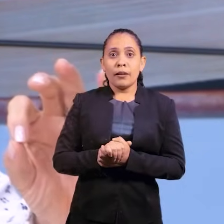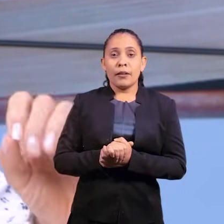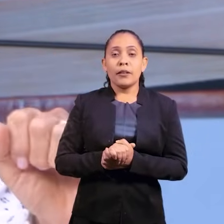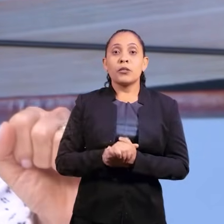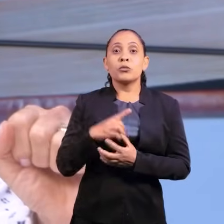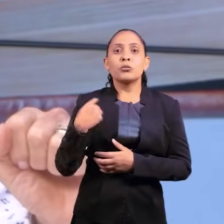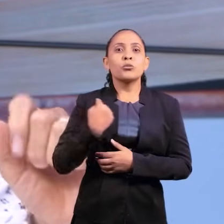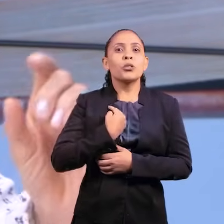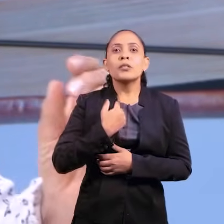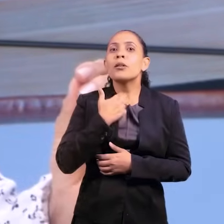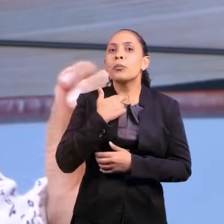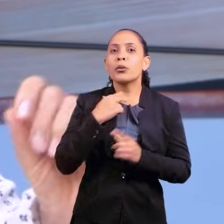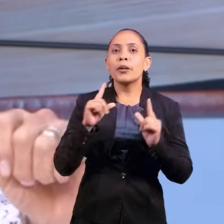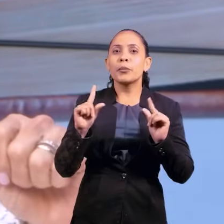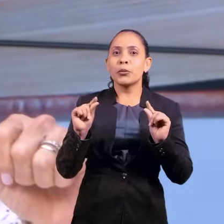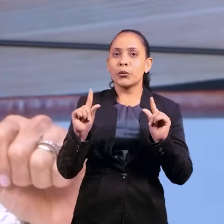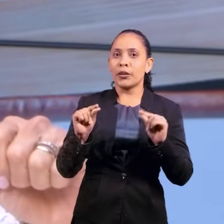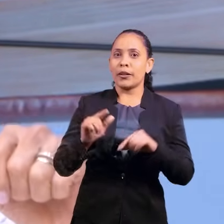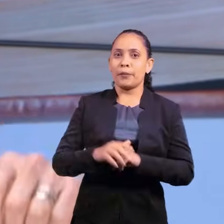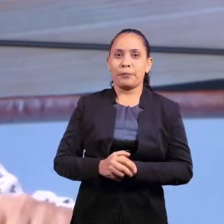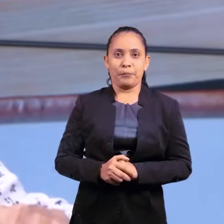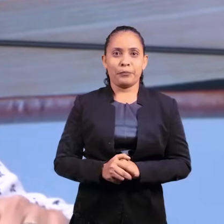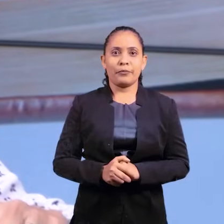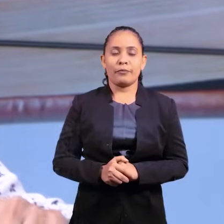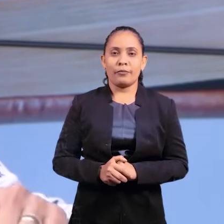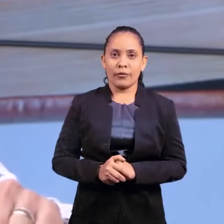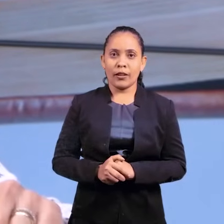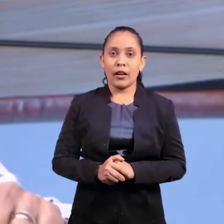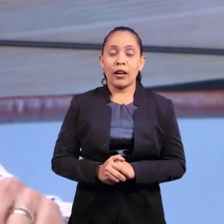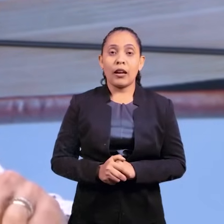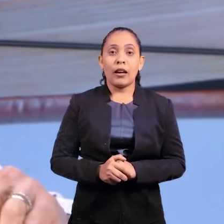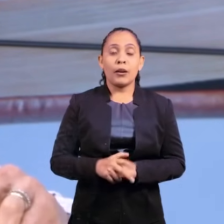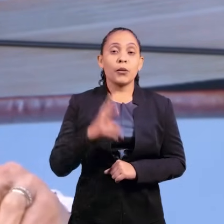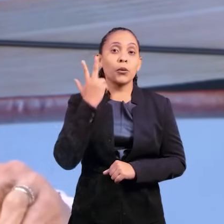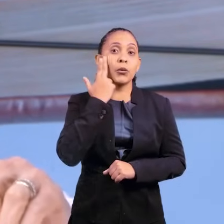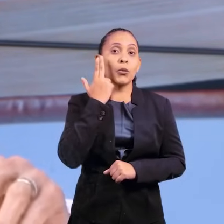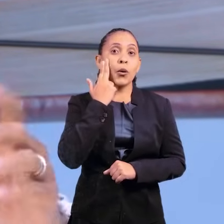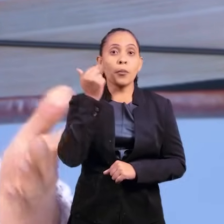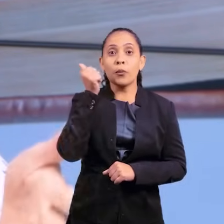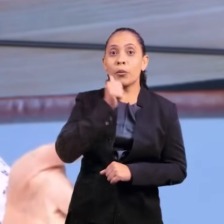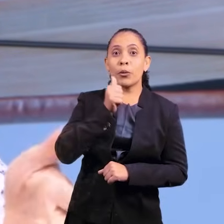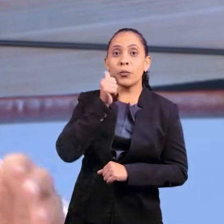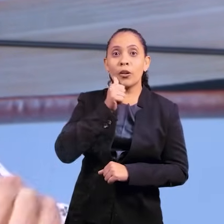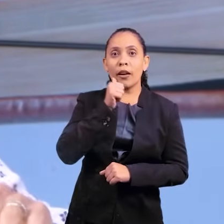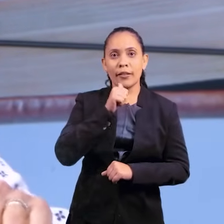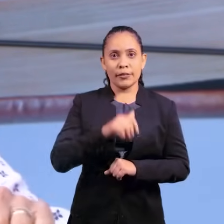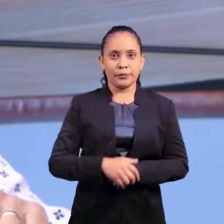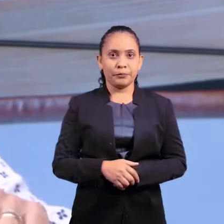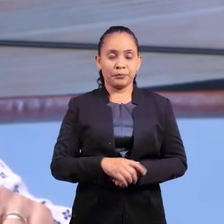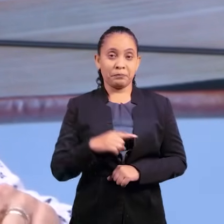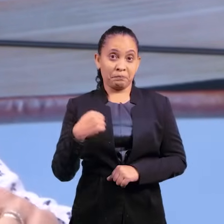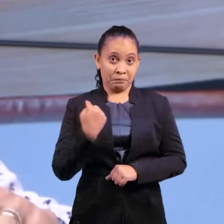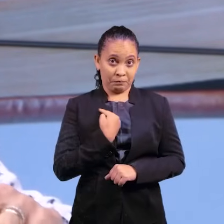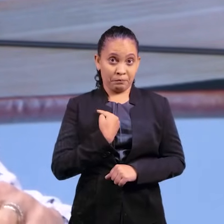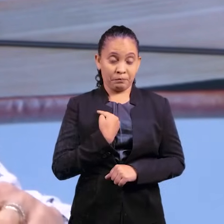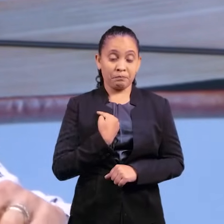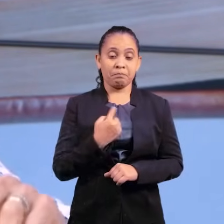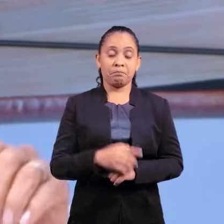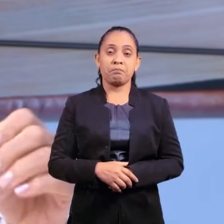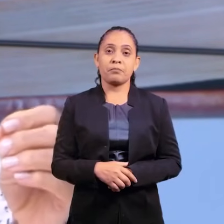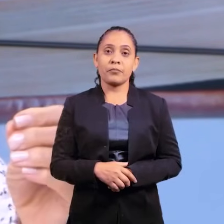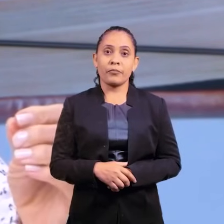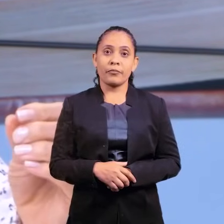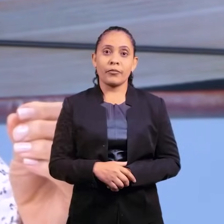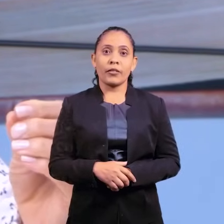não podemos, eu vou fazer mais uma colocaçãozinha aqui, que é muito comum nas mulheres. Como nós estamos com um programa de mulher, vamos para nós.